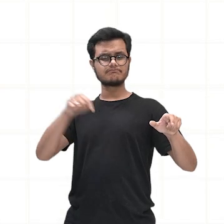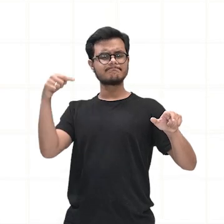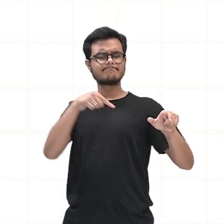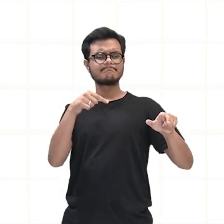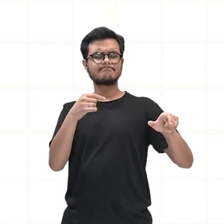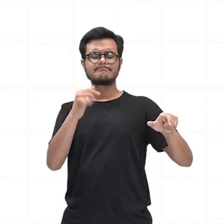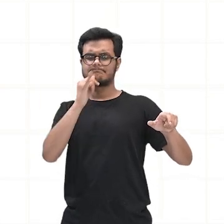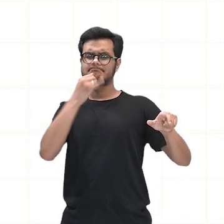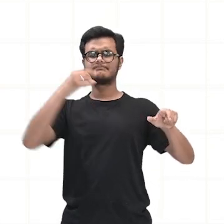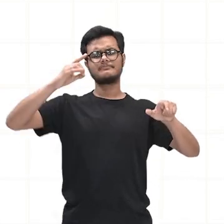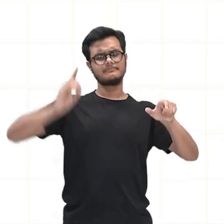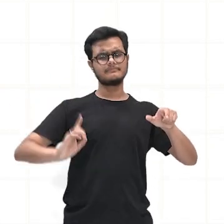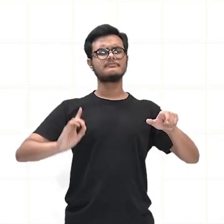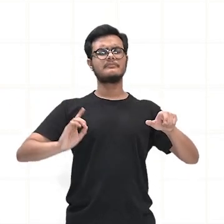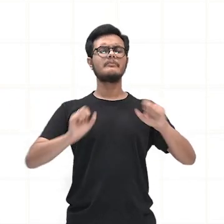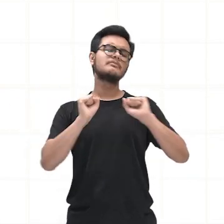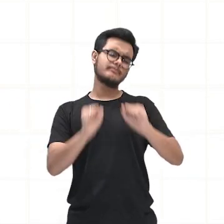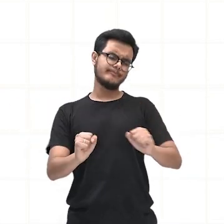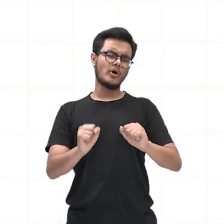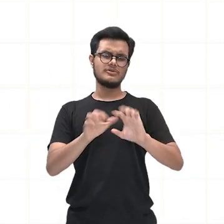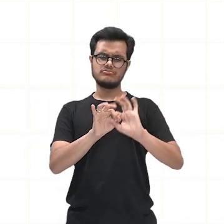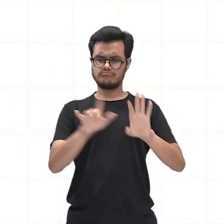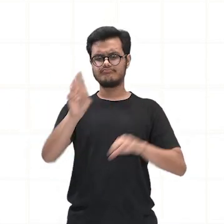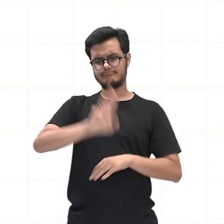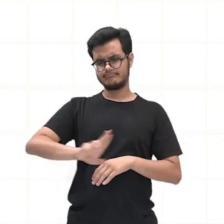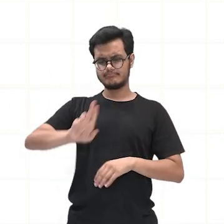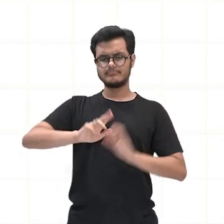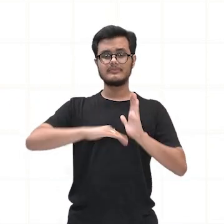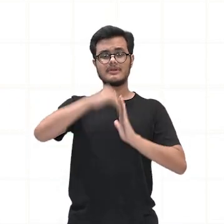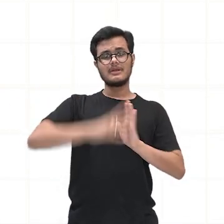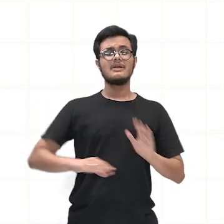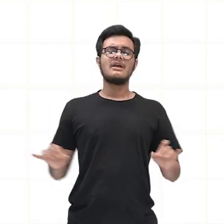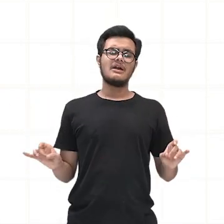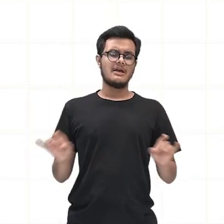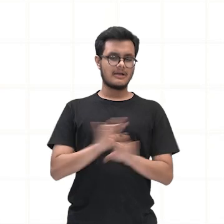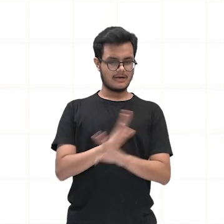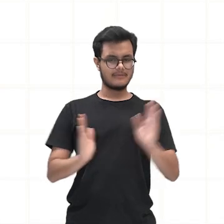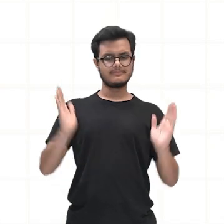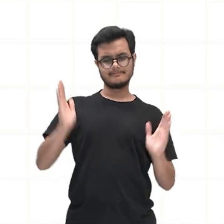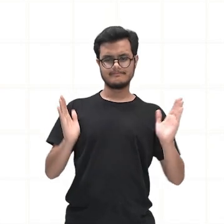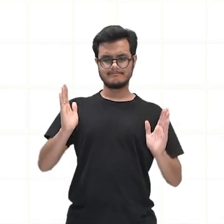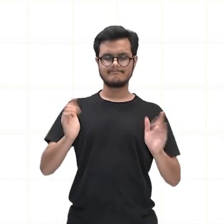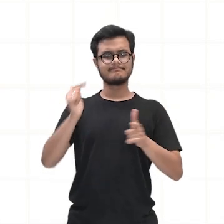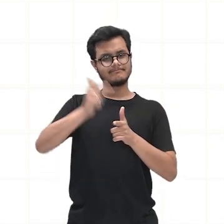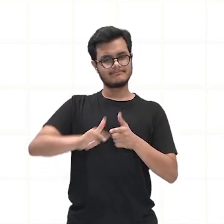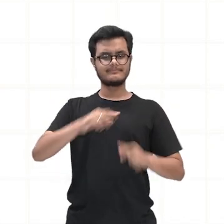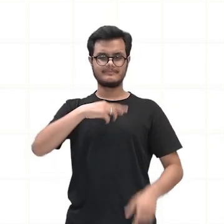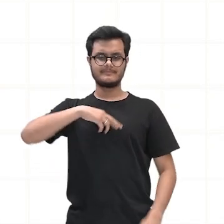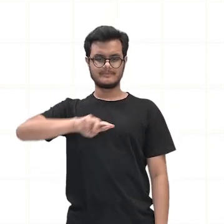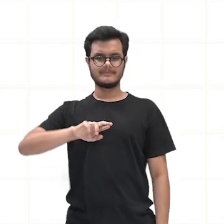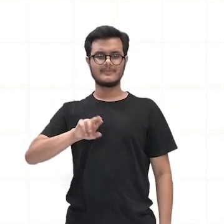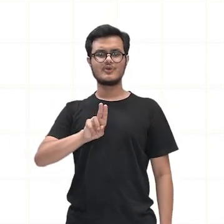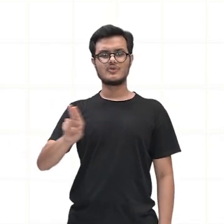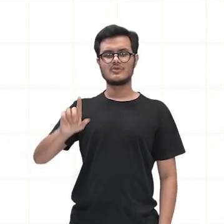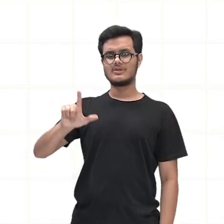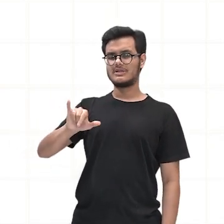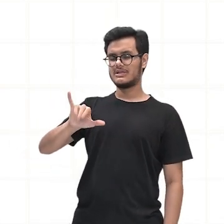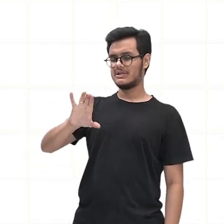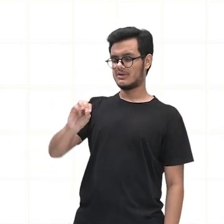o direito de culto às imagens, encerrando o período de conflitos religiosos conhecido como